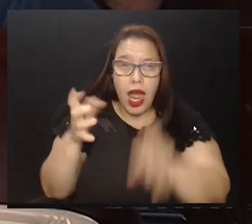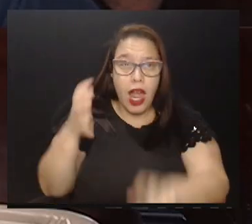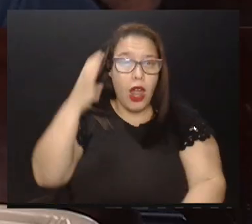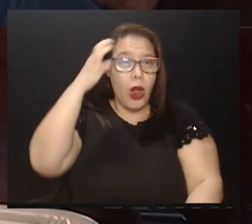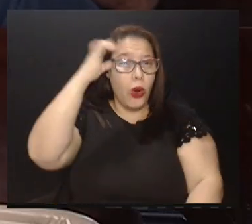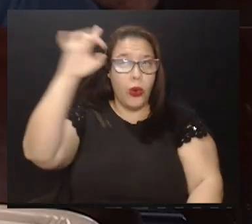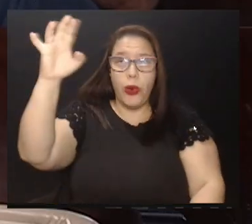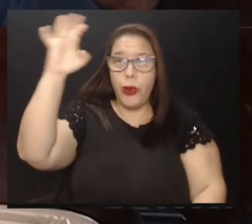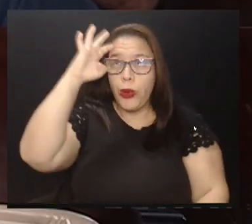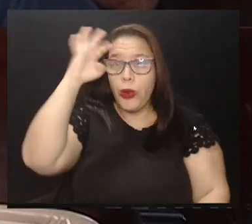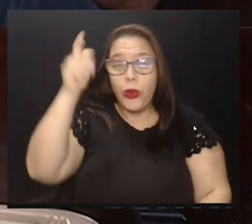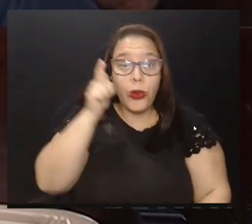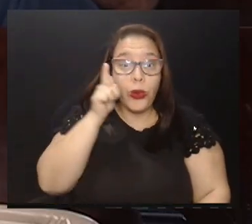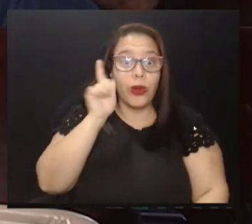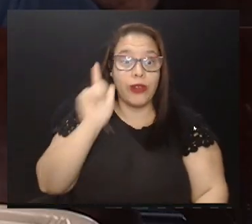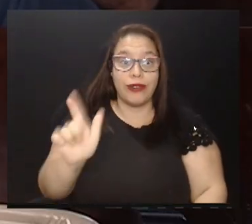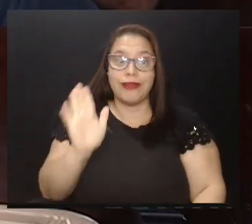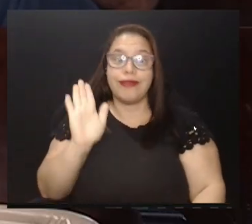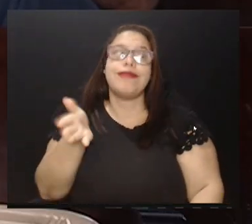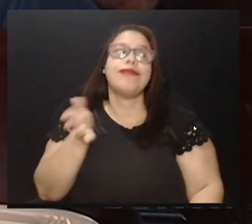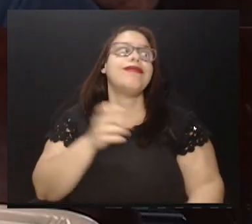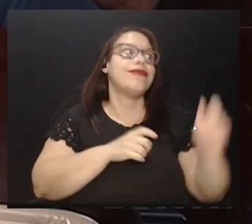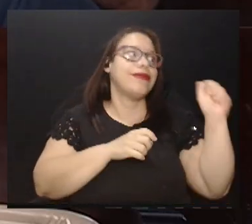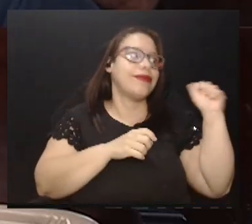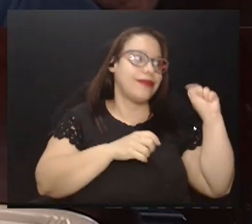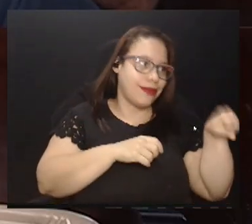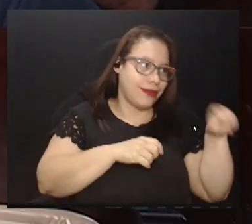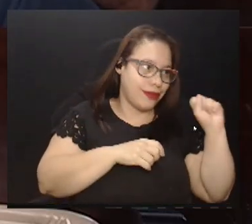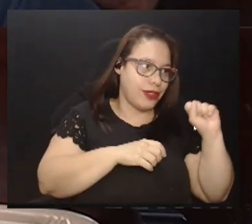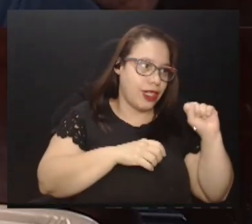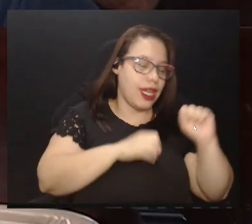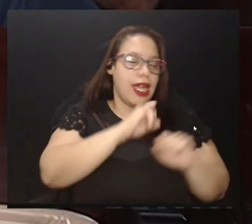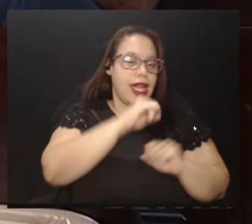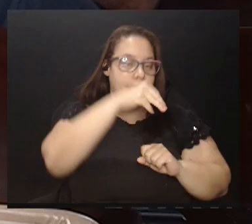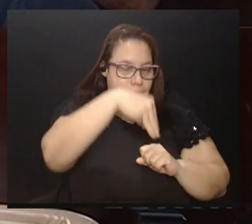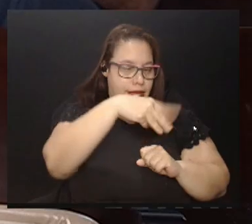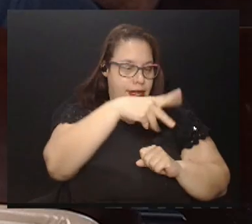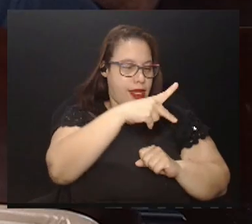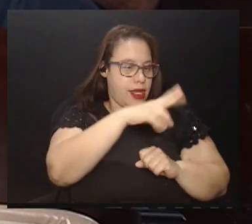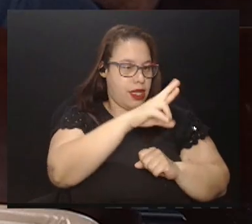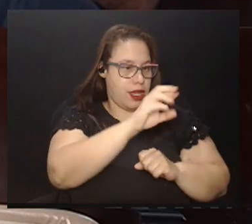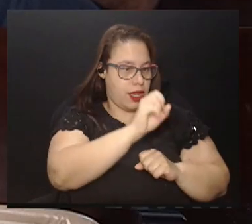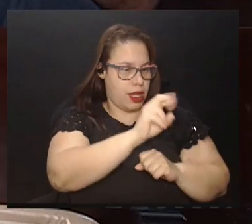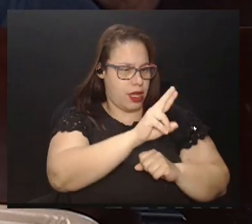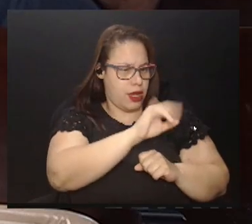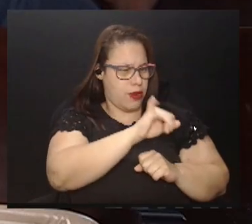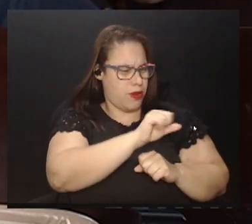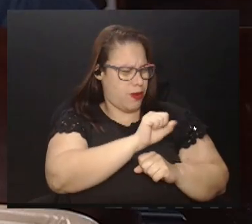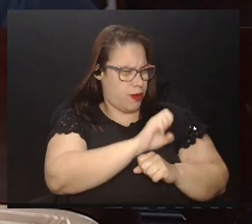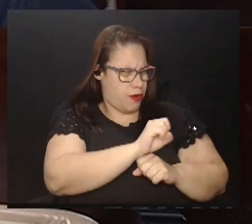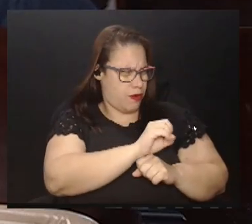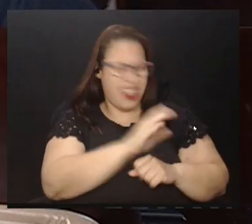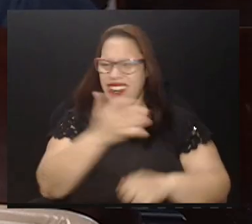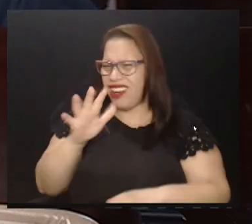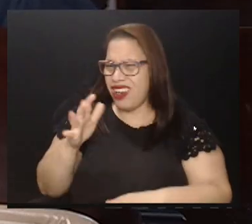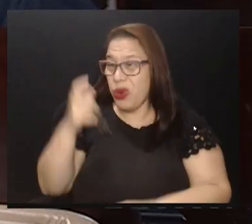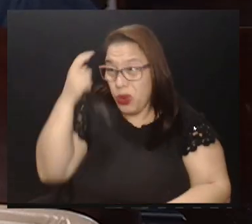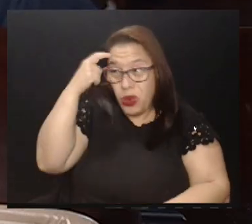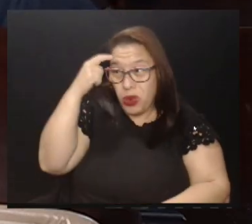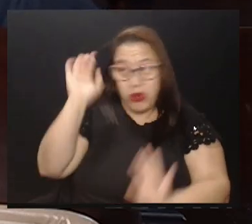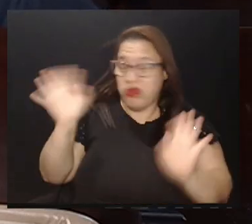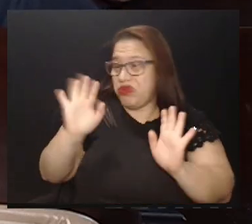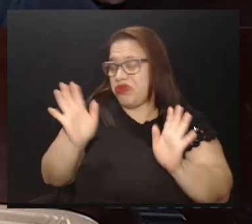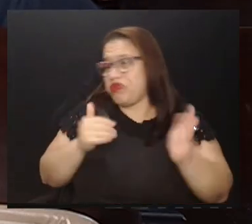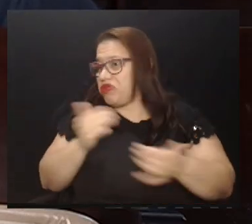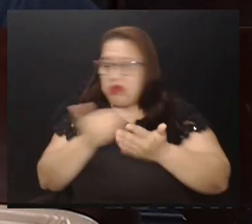já costuma dizer, no improviso, né, Milton? Não sei se é improviso, mas é na intuição, né? Ela aparece